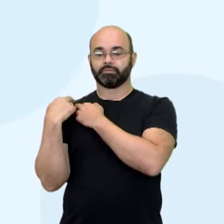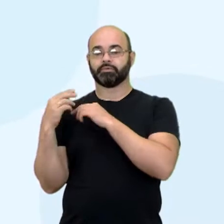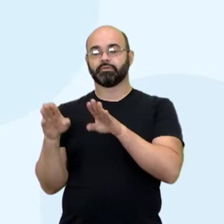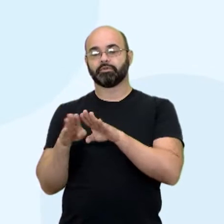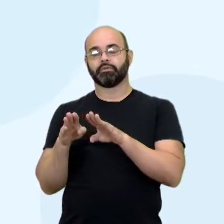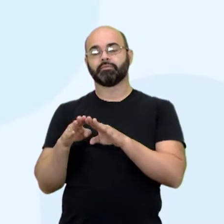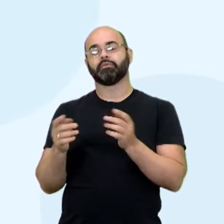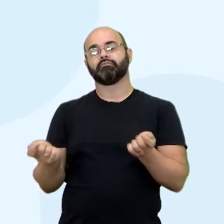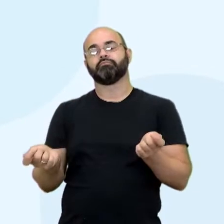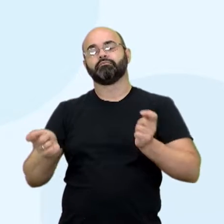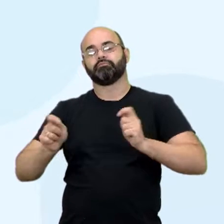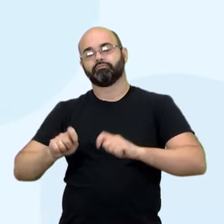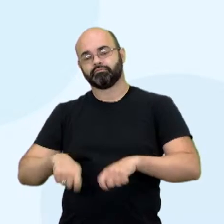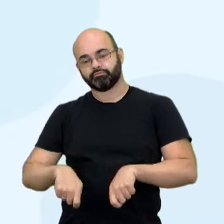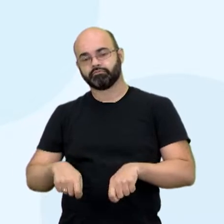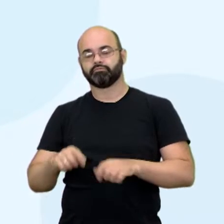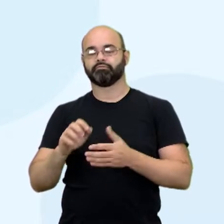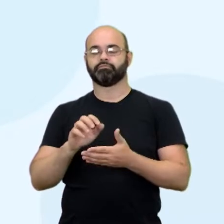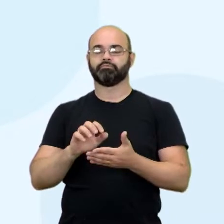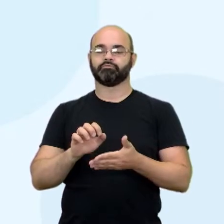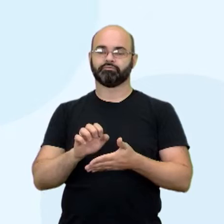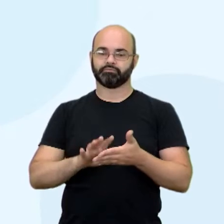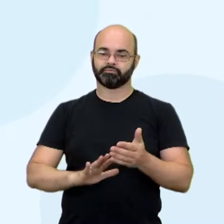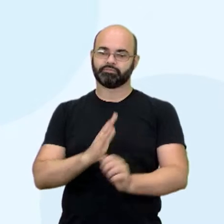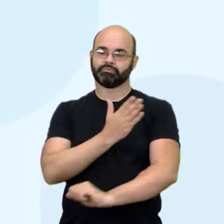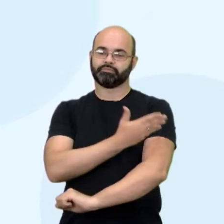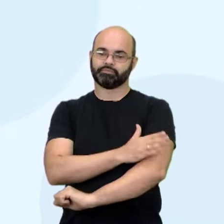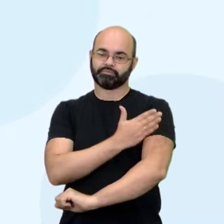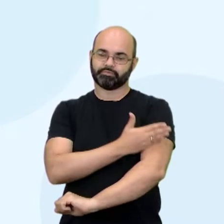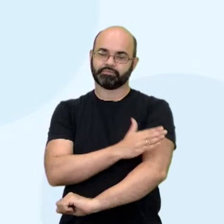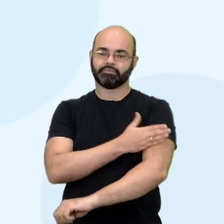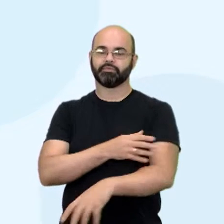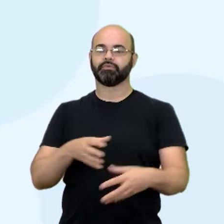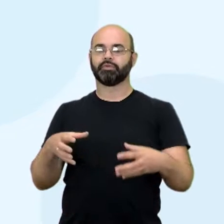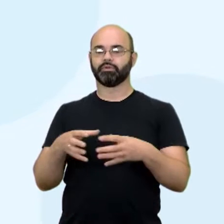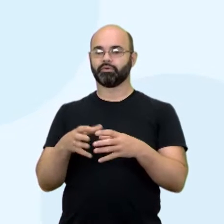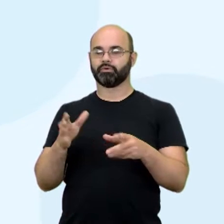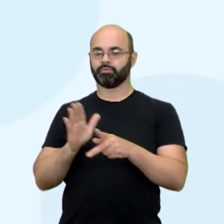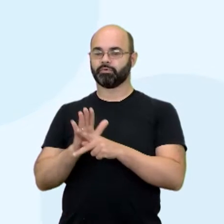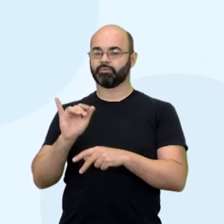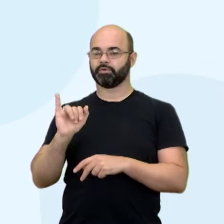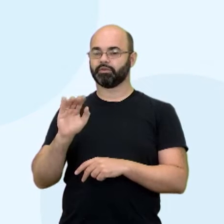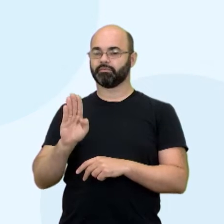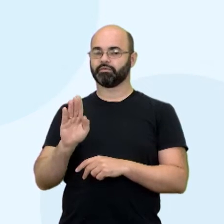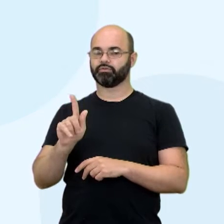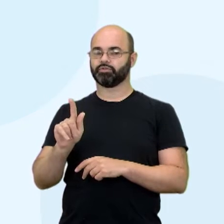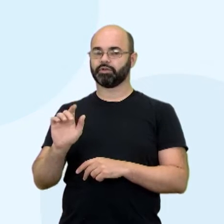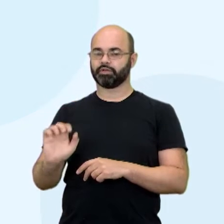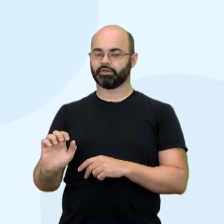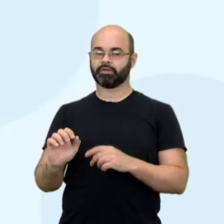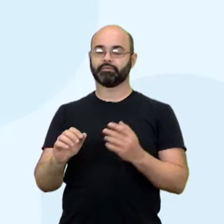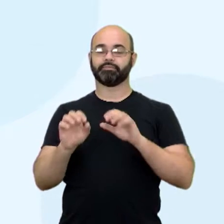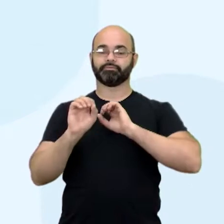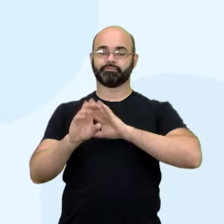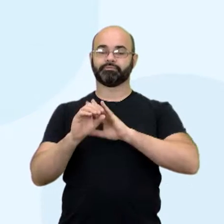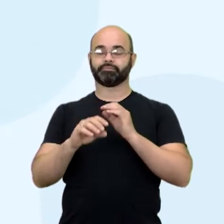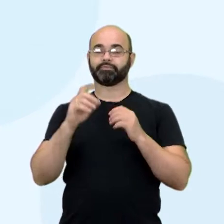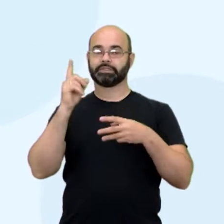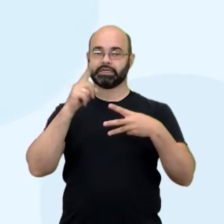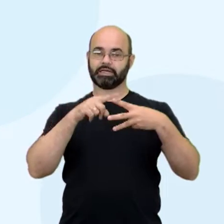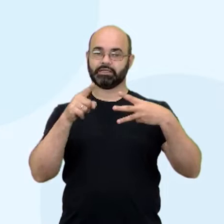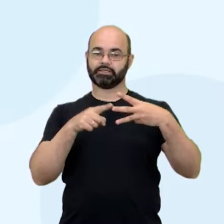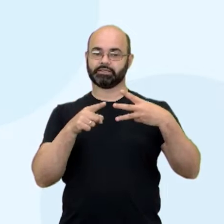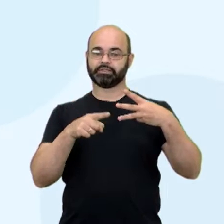de capacitação e treinamento de servidores do IBGE. Atua em 3 níveis de ensino, oferecendo